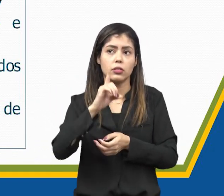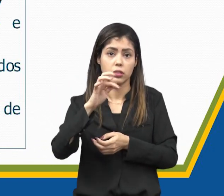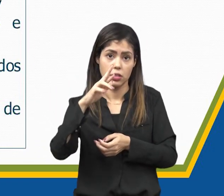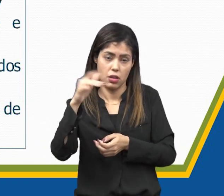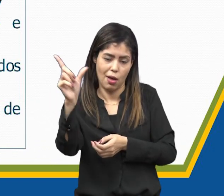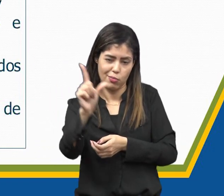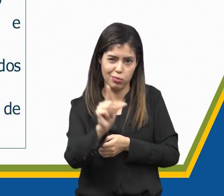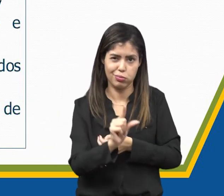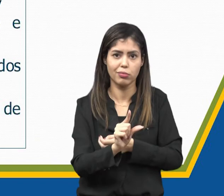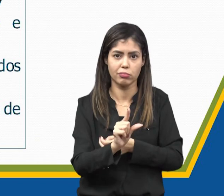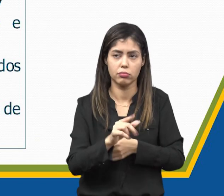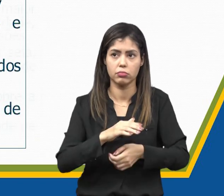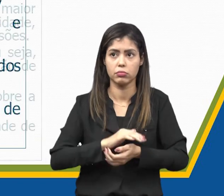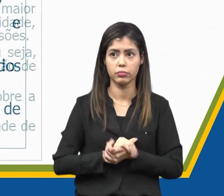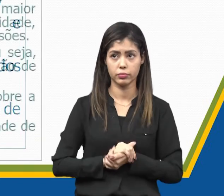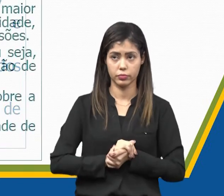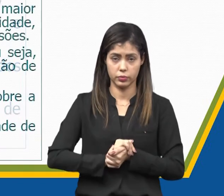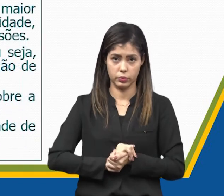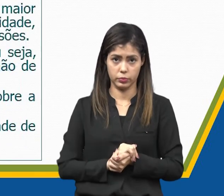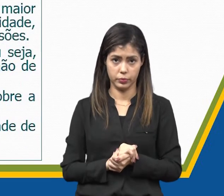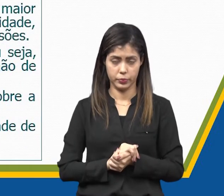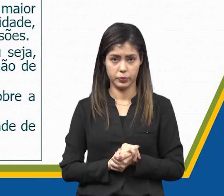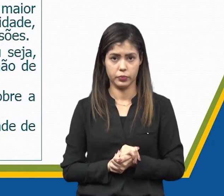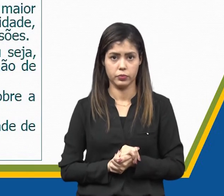de diminuição, ok?